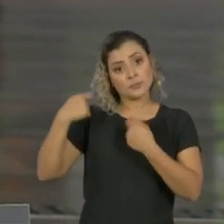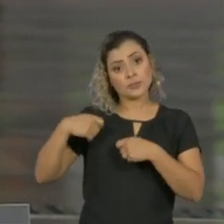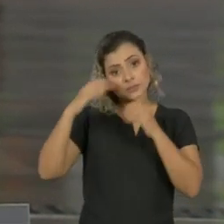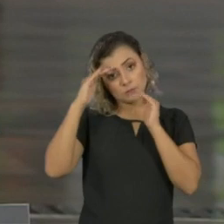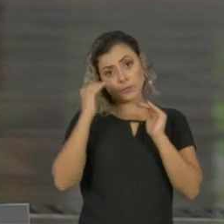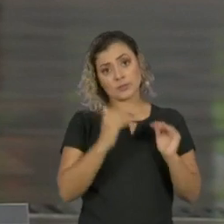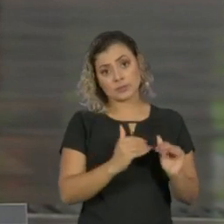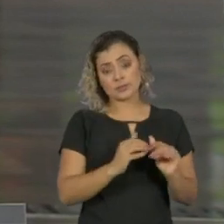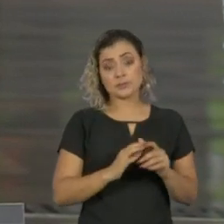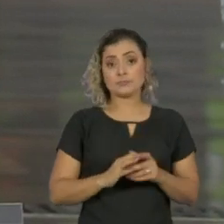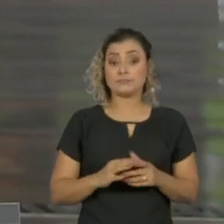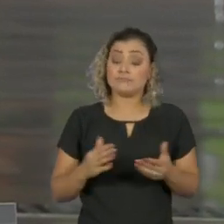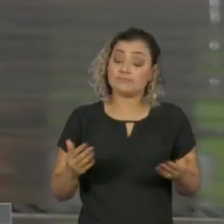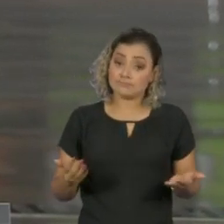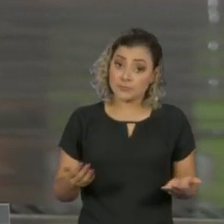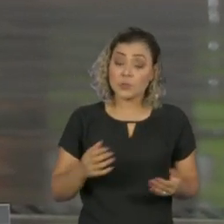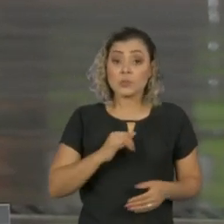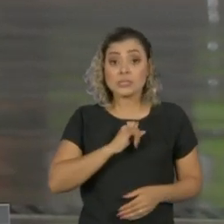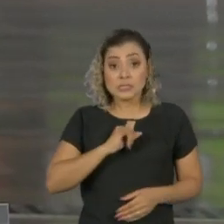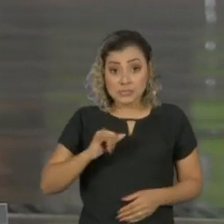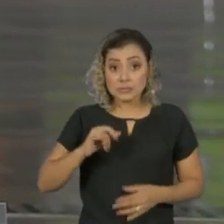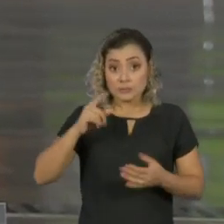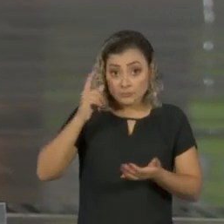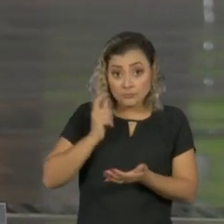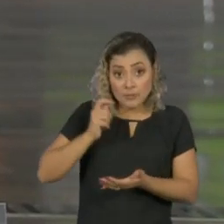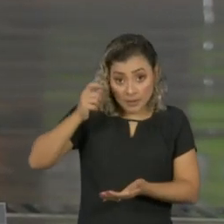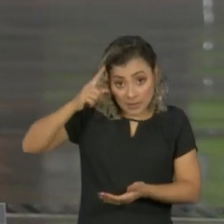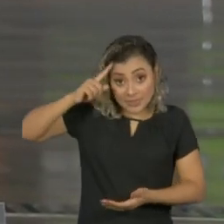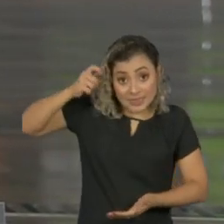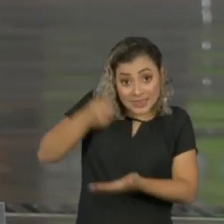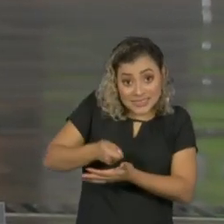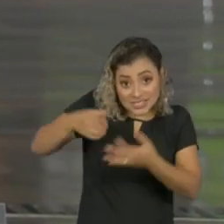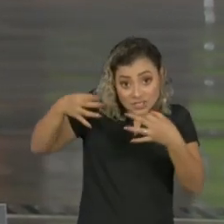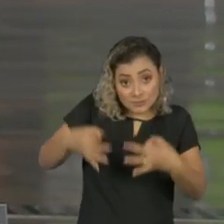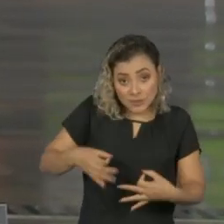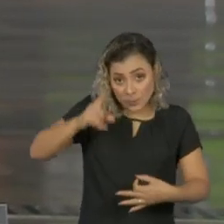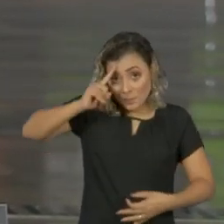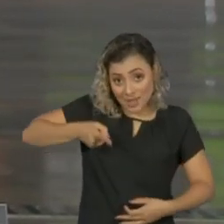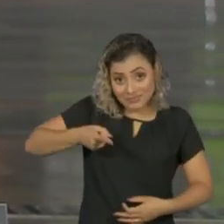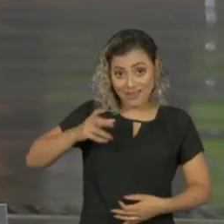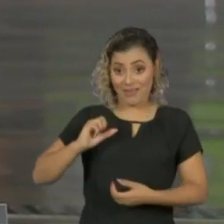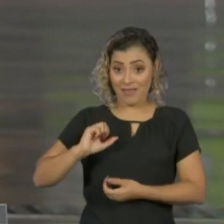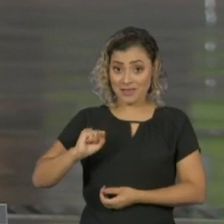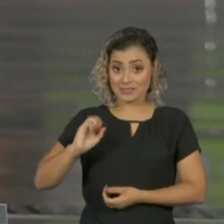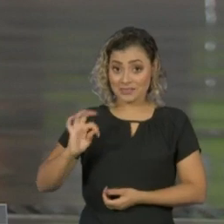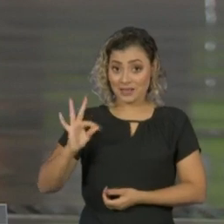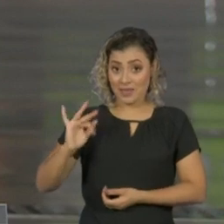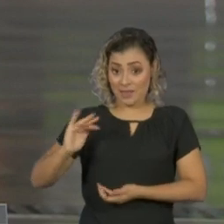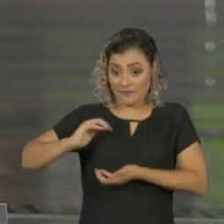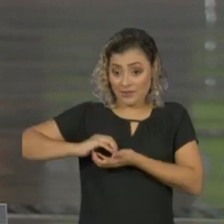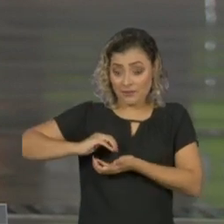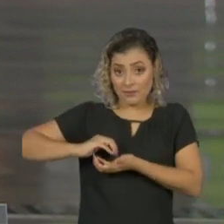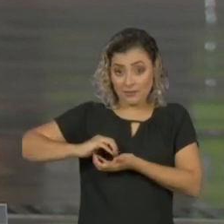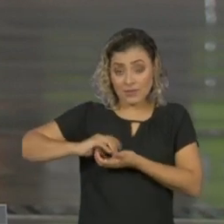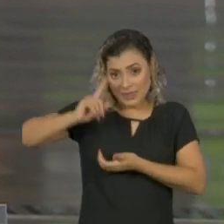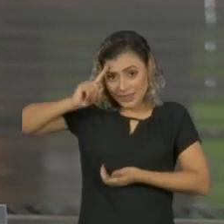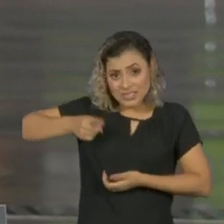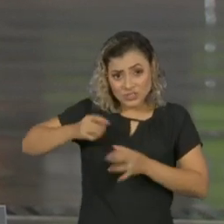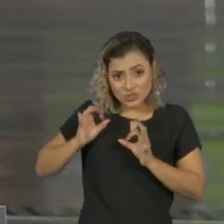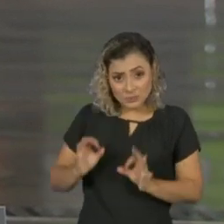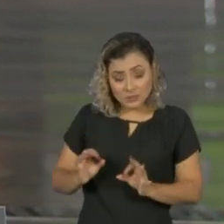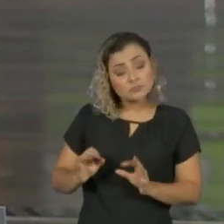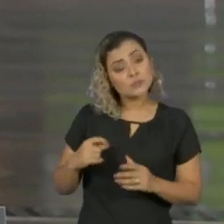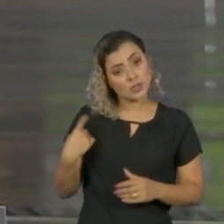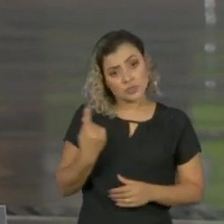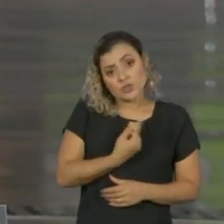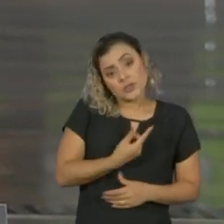obedecidas. E, neste caso, se houver esta determinação, nós vamos avaliar, determinação formal, não apenas uma opinião, nós